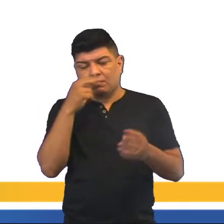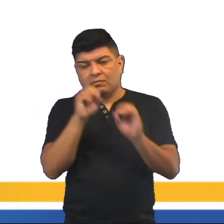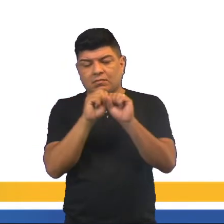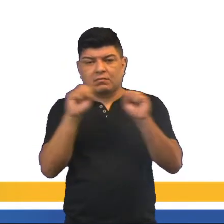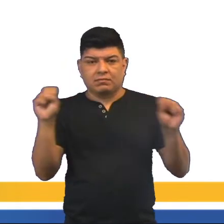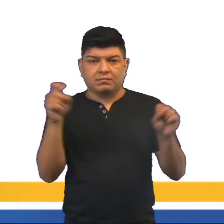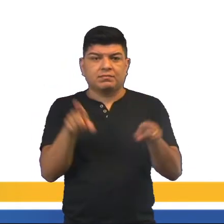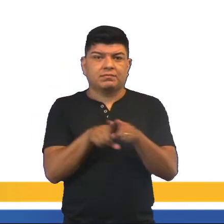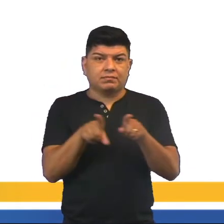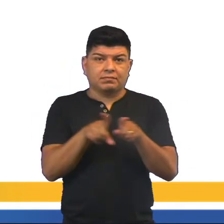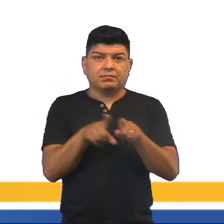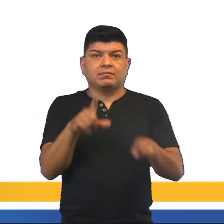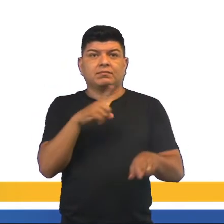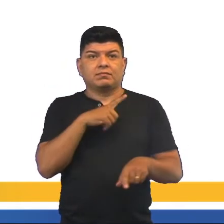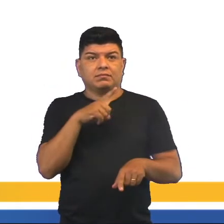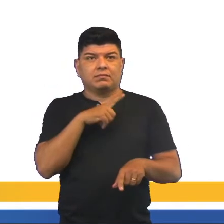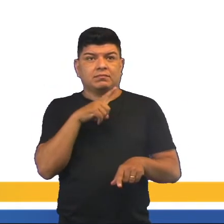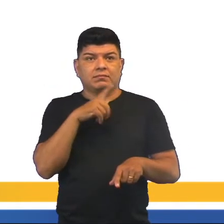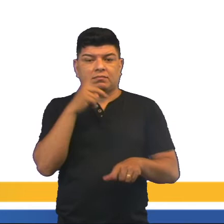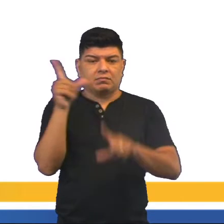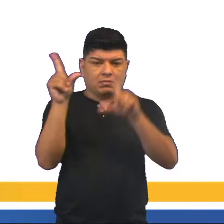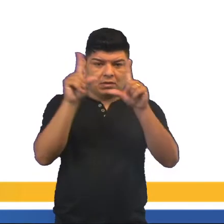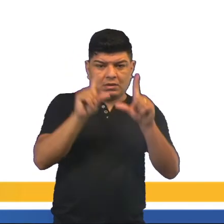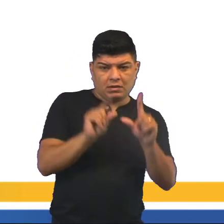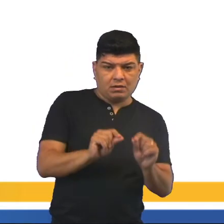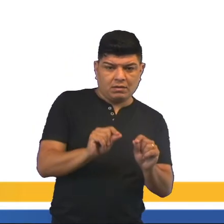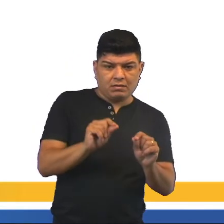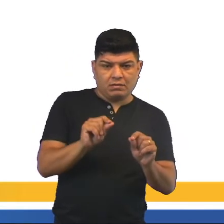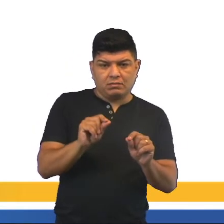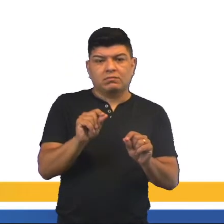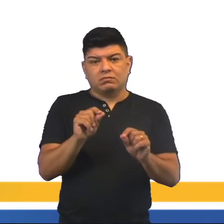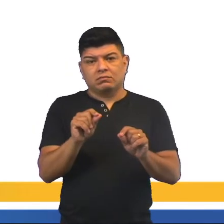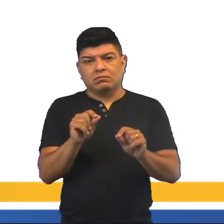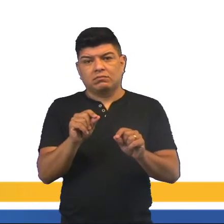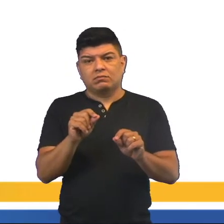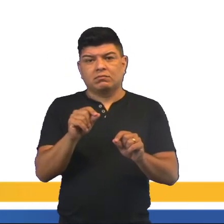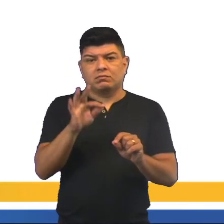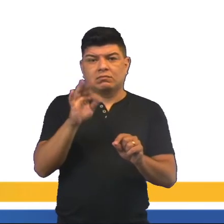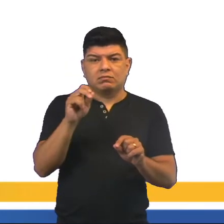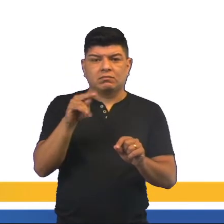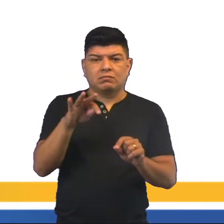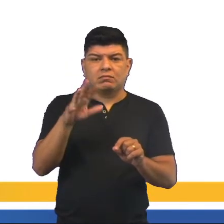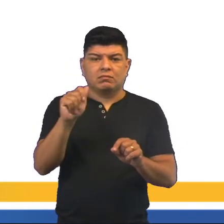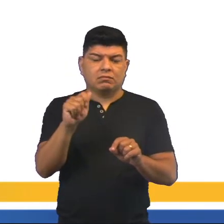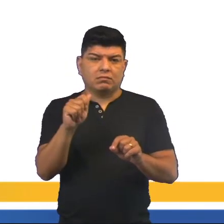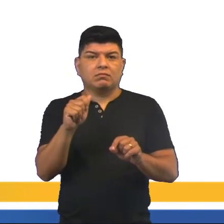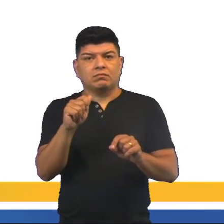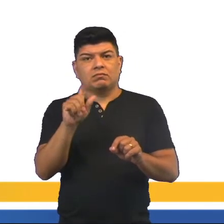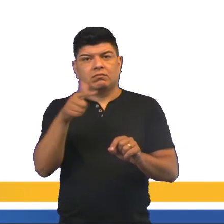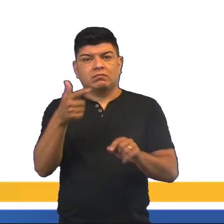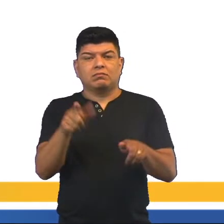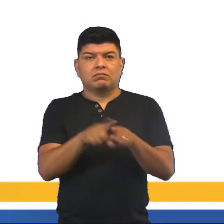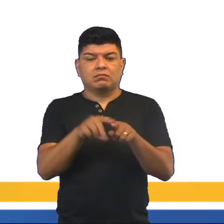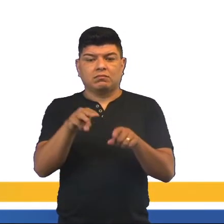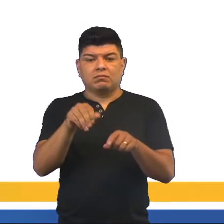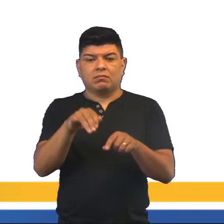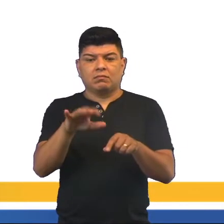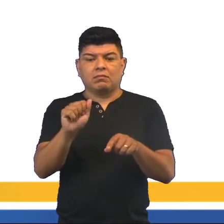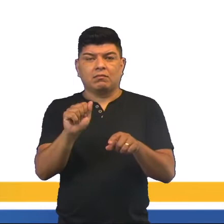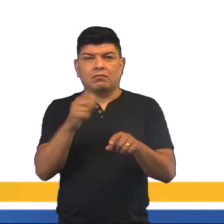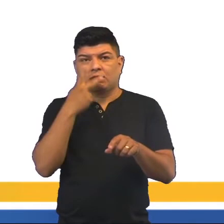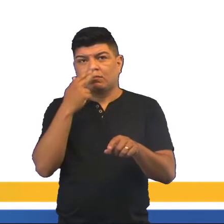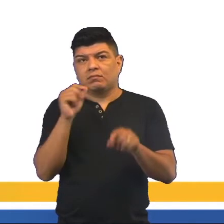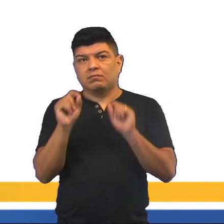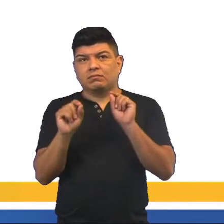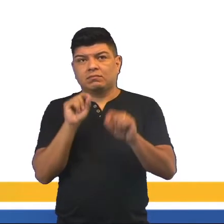sistema de escrita também era menos fonético que o largamente logossilábico, né, sistema maia.